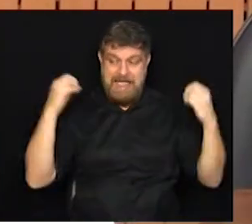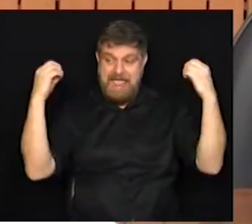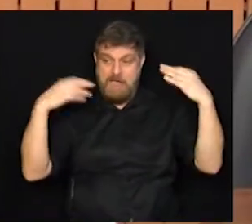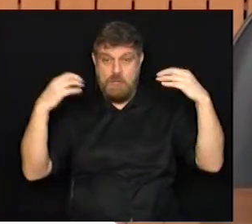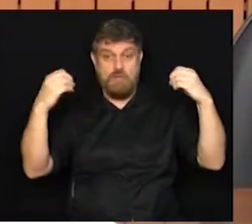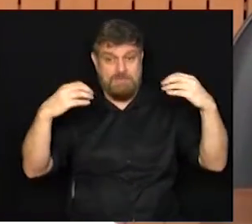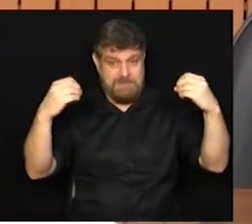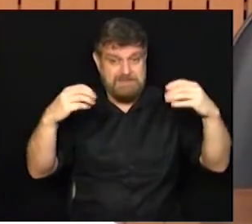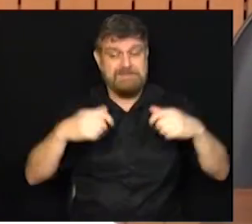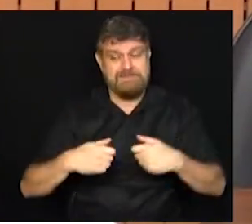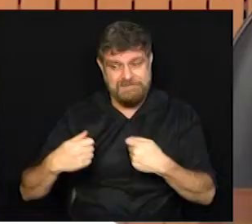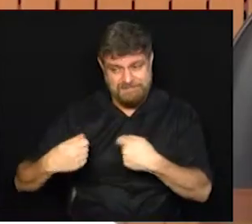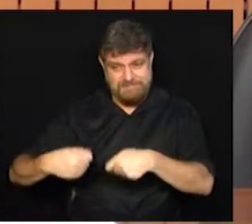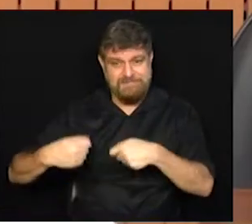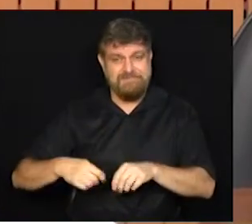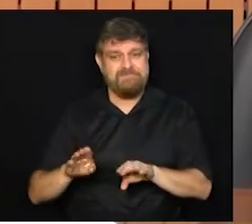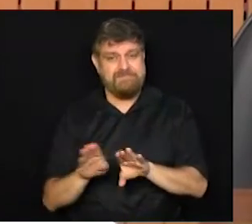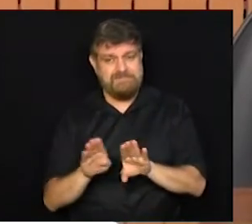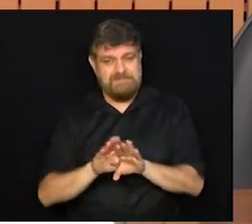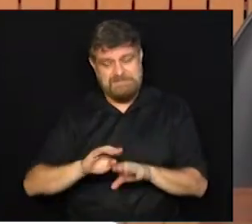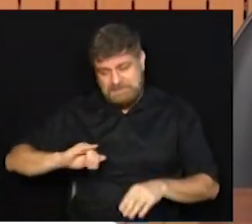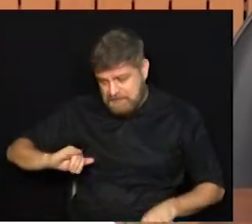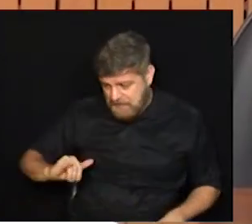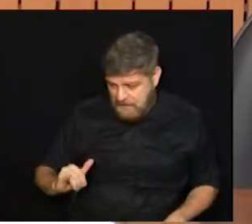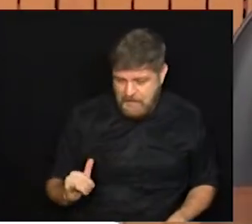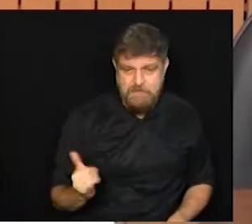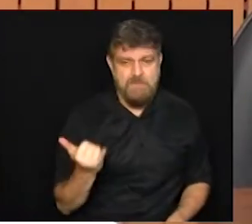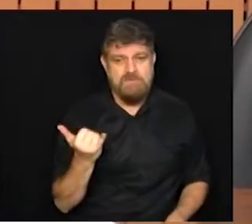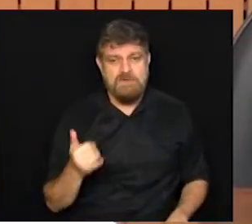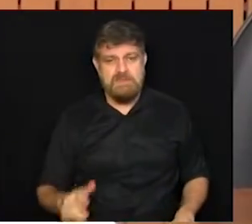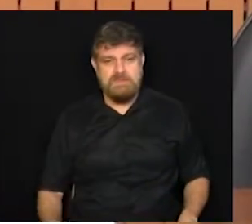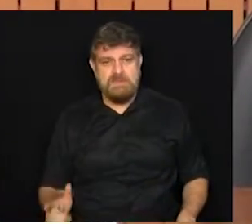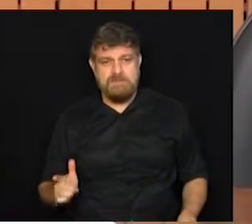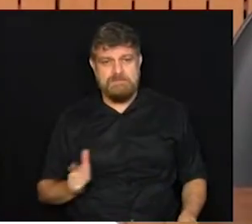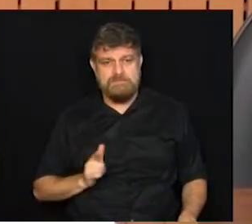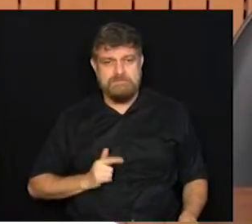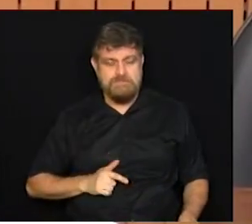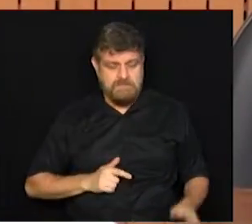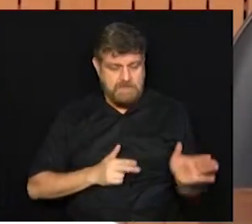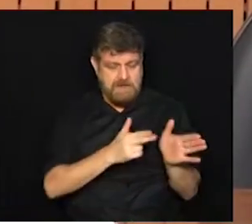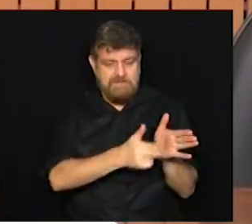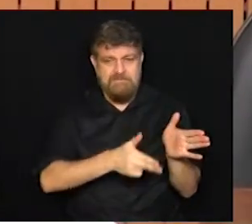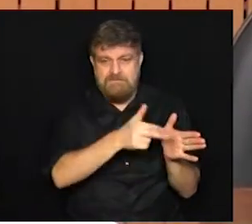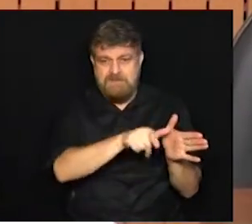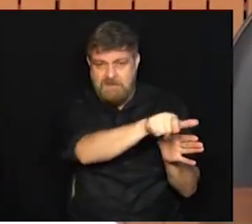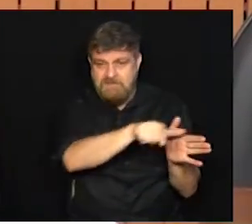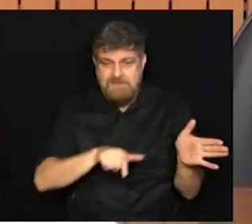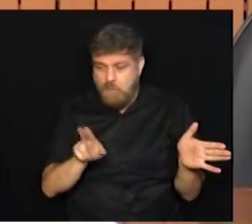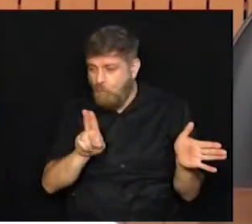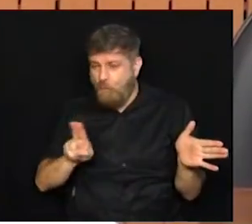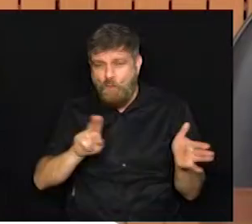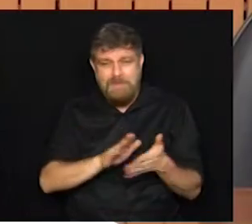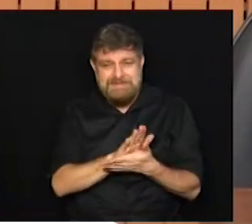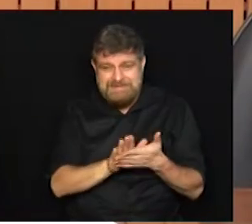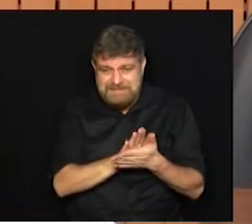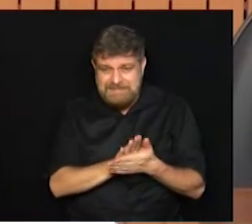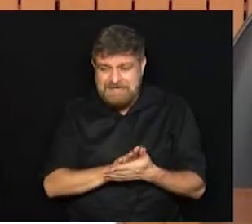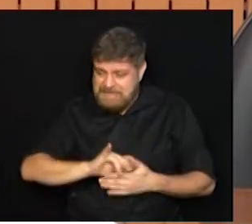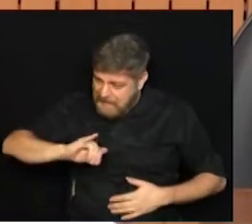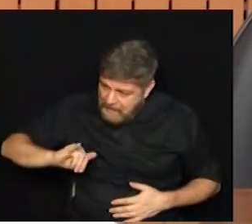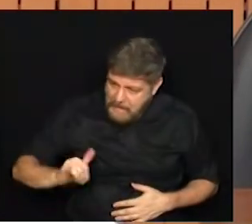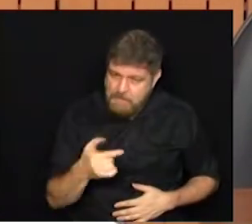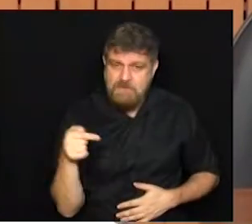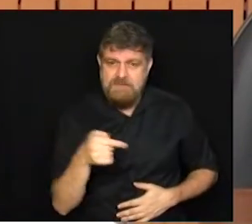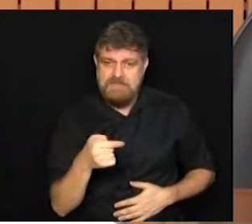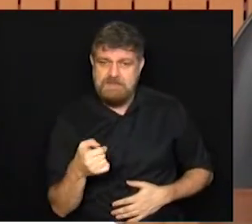priorizar, o aproveitamento dos leitos desativados de ferrovias que ainda forem disponíveis como